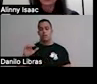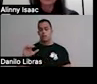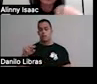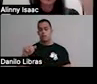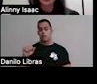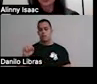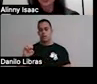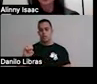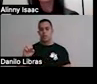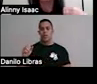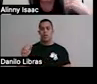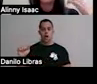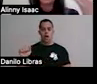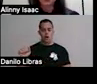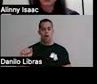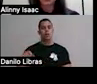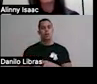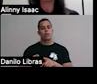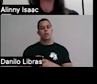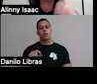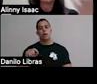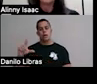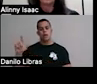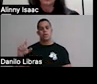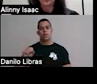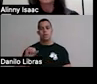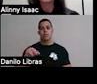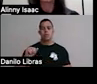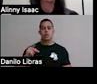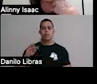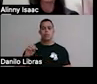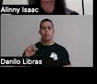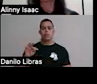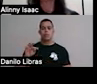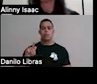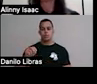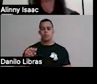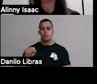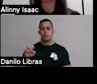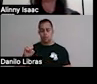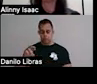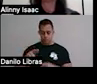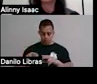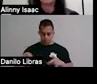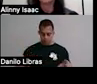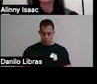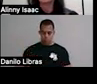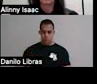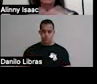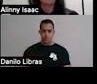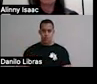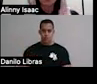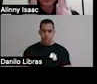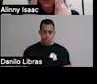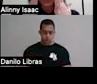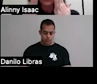né, eventos de neuritogênese, sinaptogênese, neurogênese, então tendo um papel muito grande sobre plasticidade sináptica. Isso foi